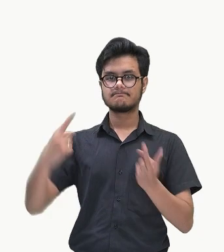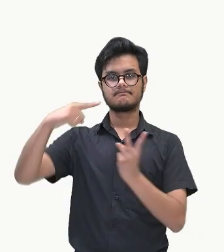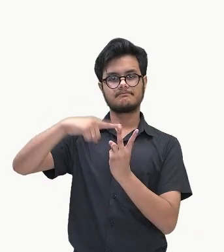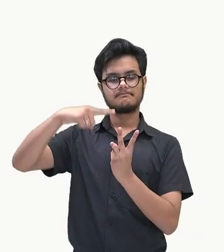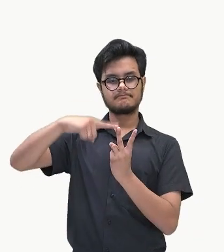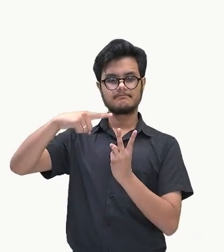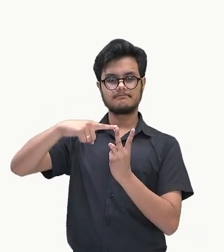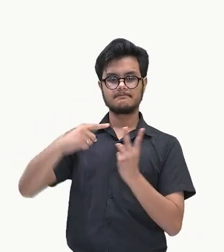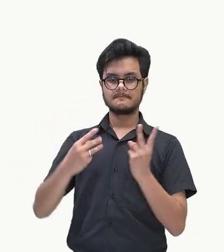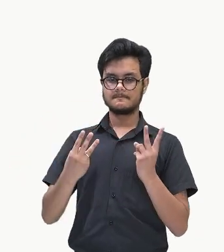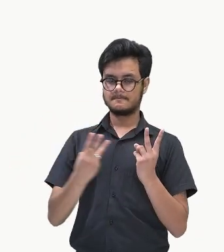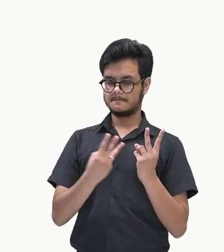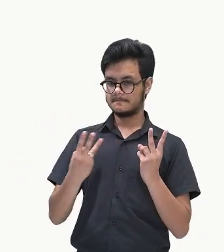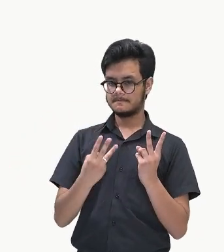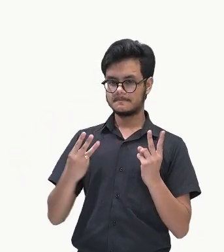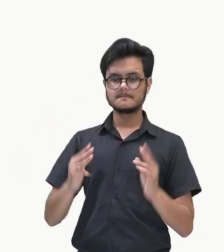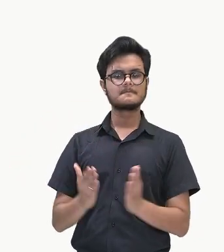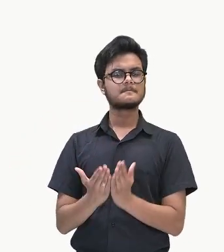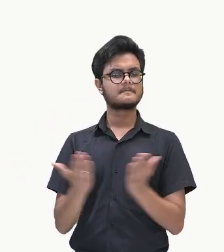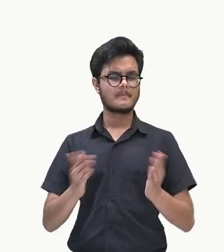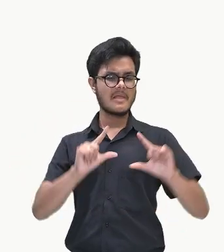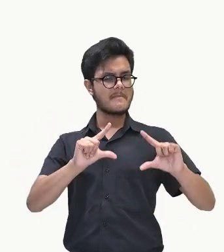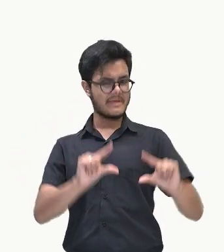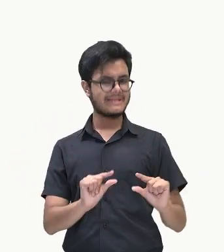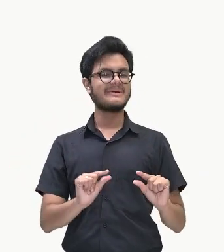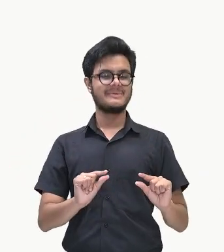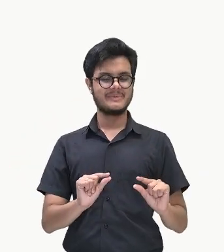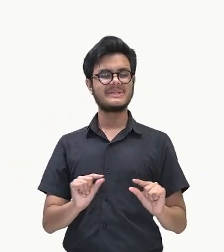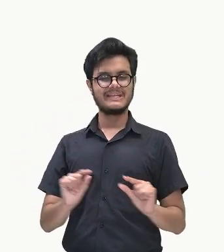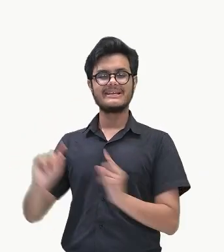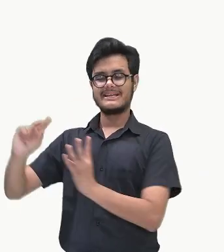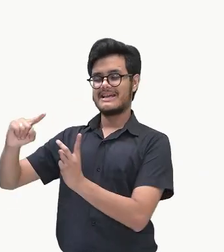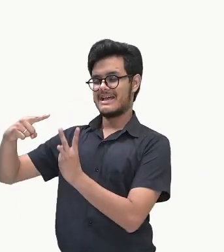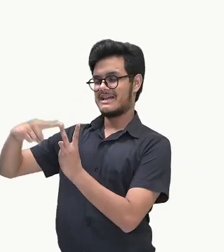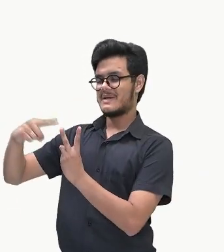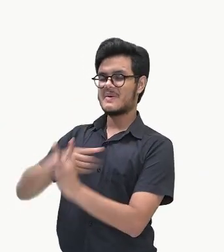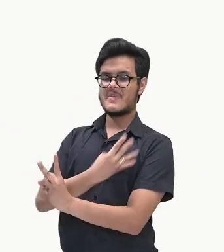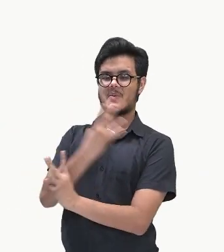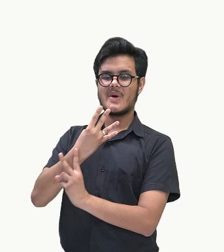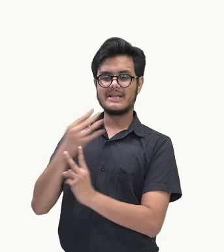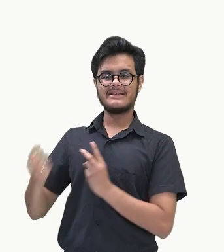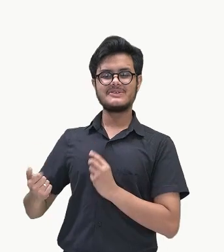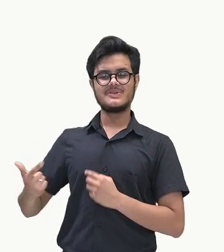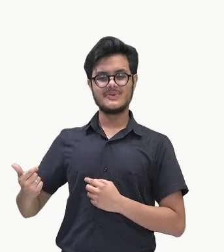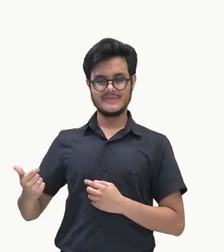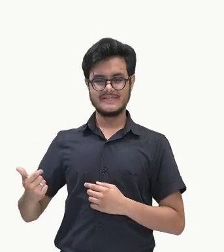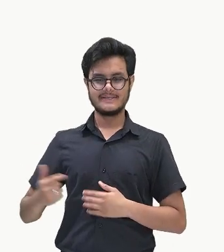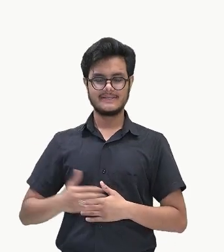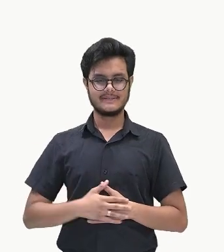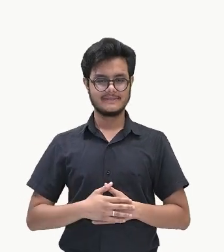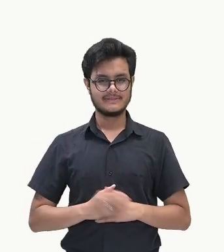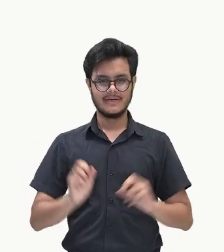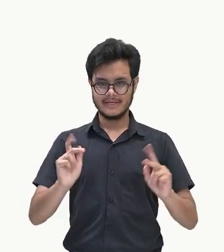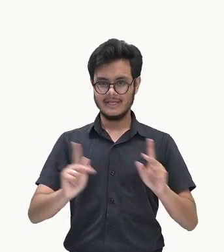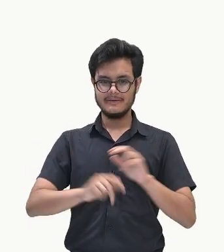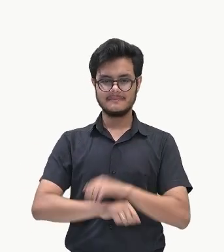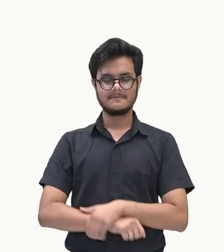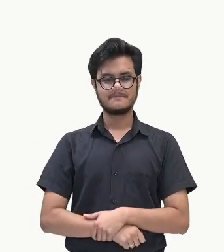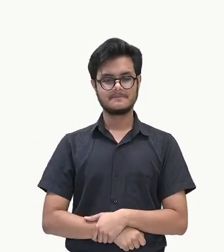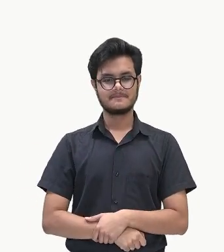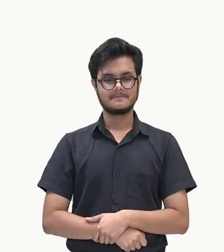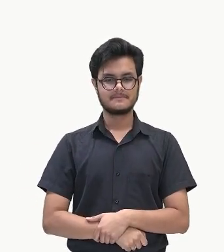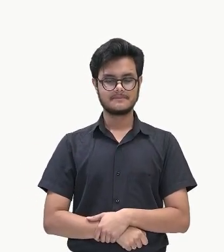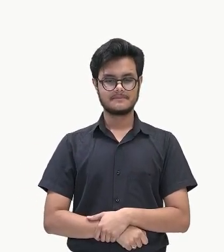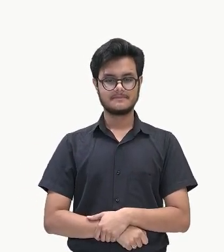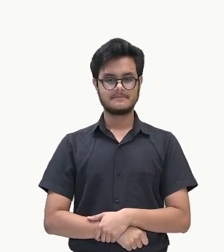3, então raiz quadrada de 3 é menor do que a raiz quarta de 12.